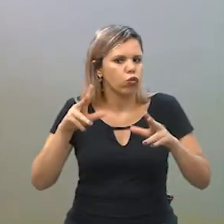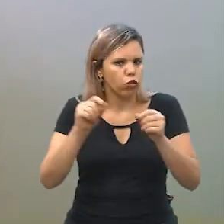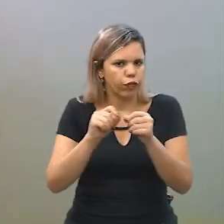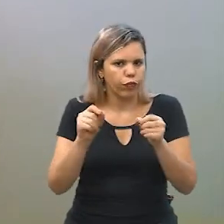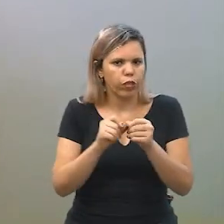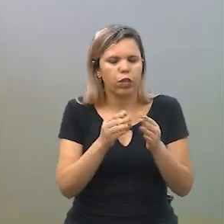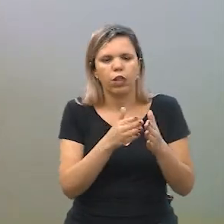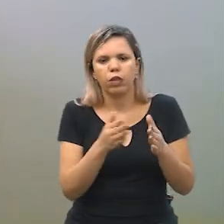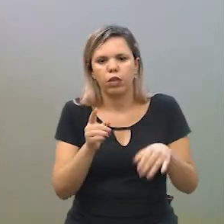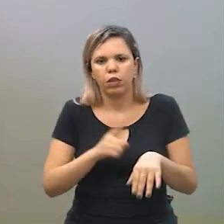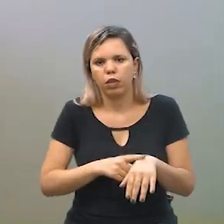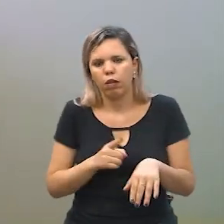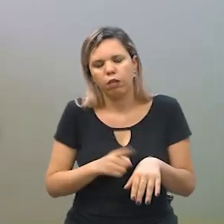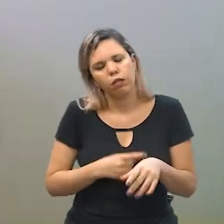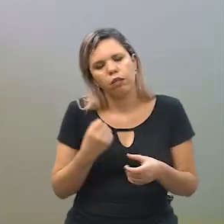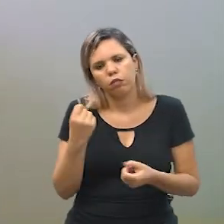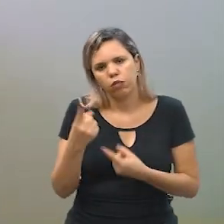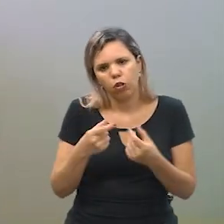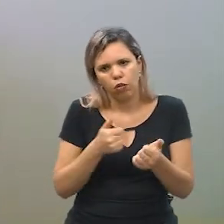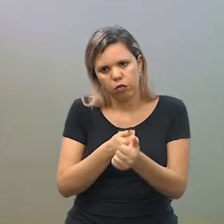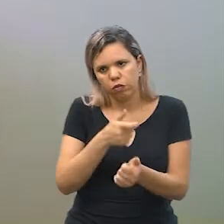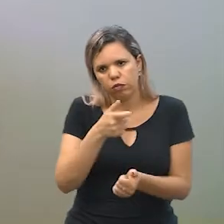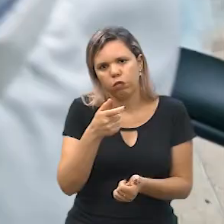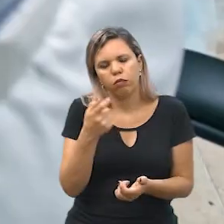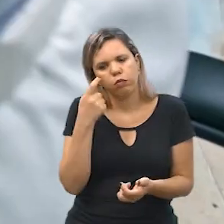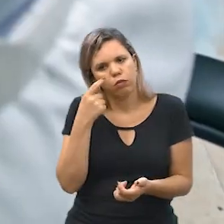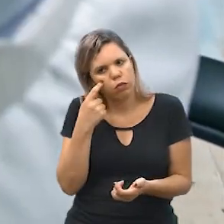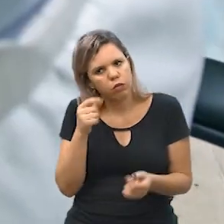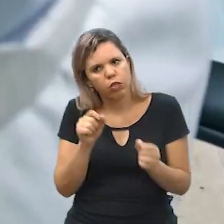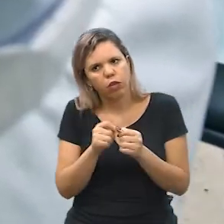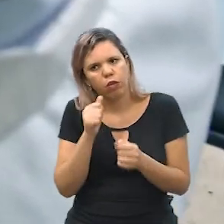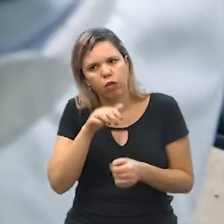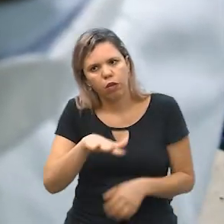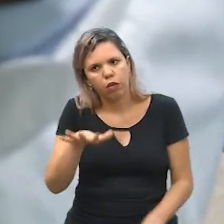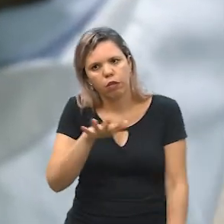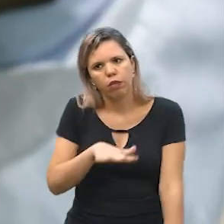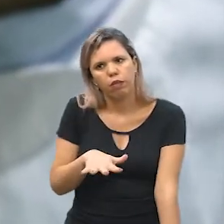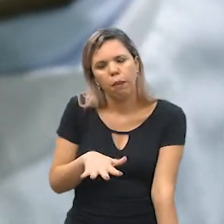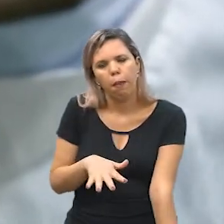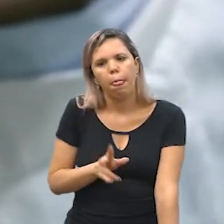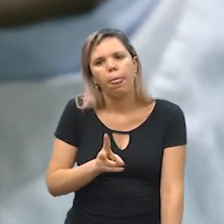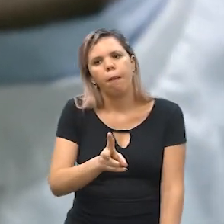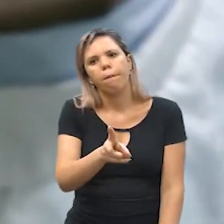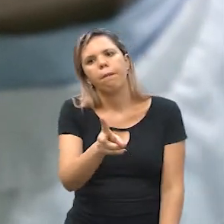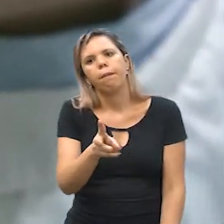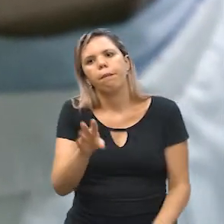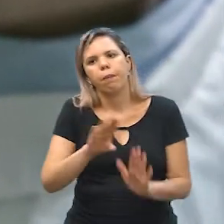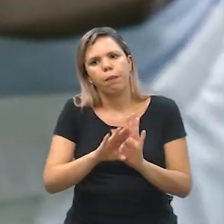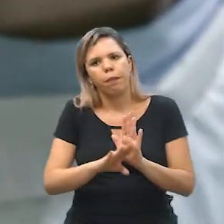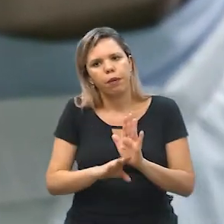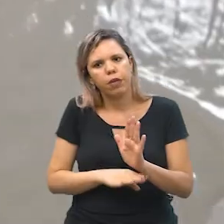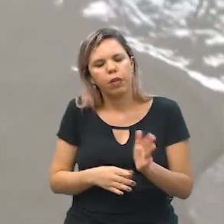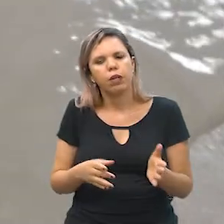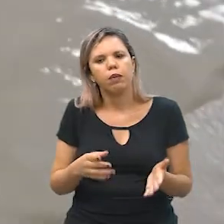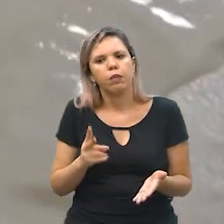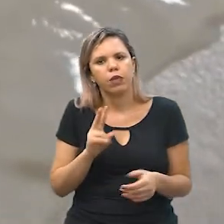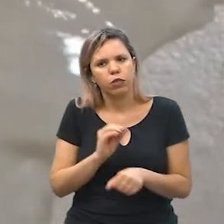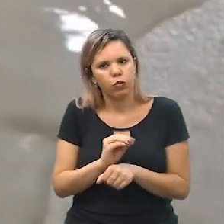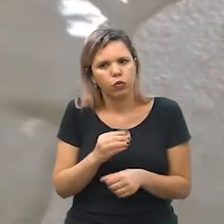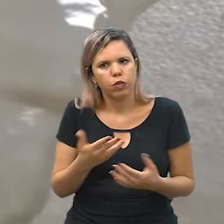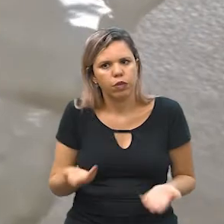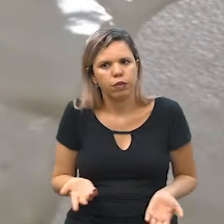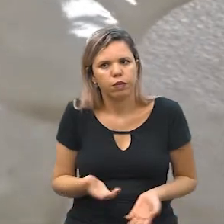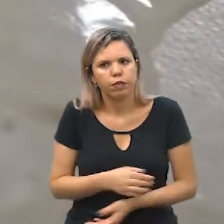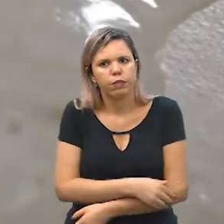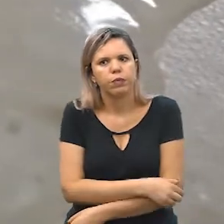no intervalo entre elas ter algum acompanhamento, mas que essas mulheres permaneçam no programa de pré-natal e se cuidando,